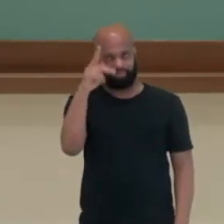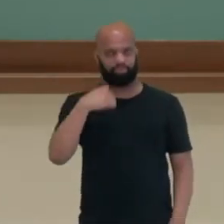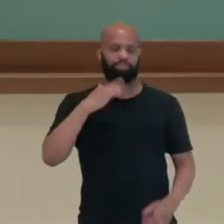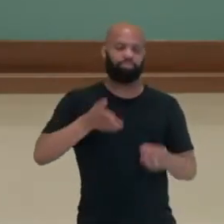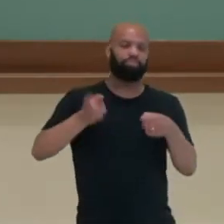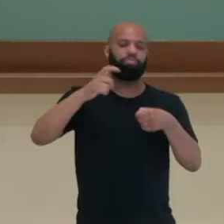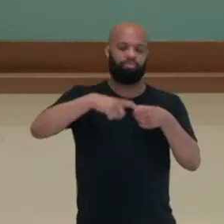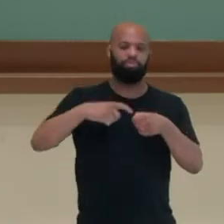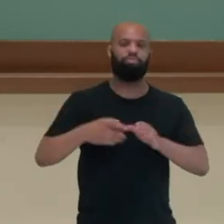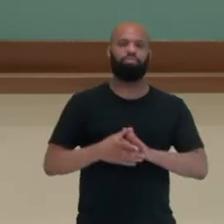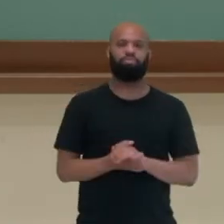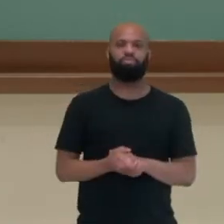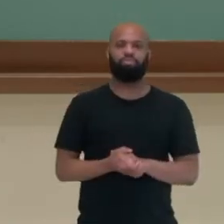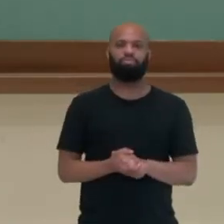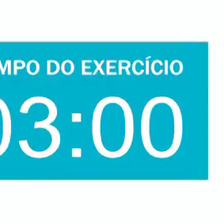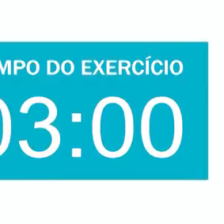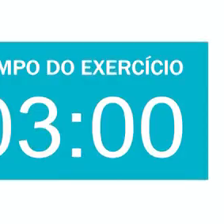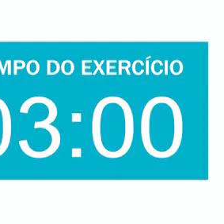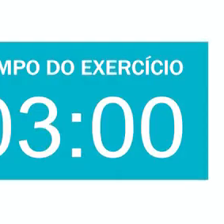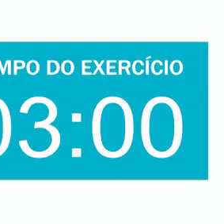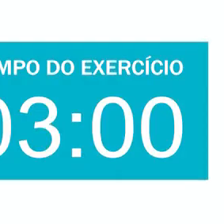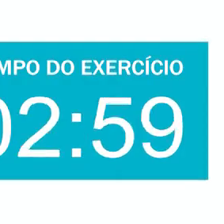voltamos.